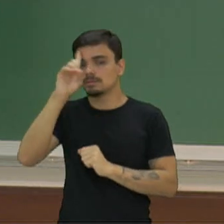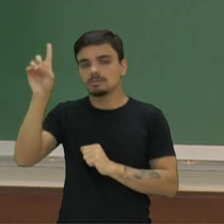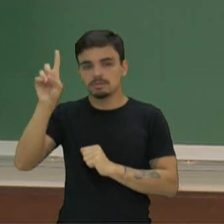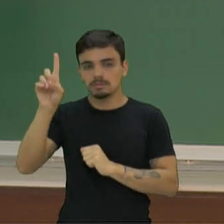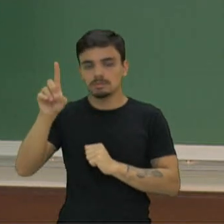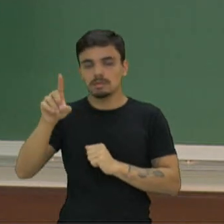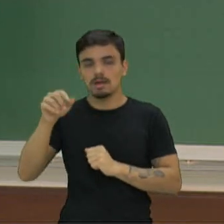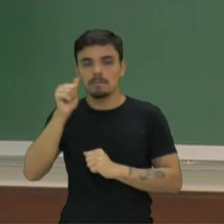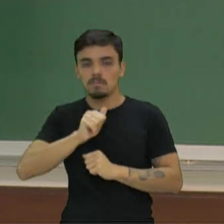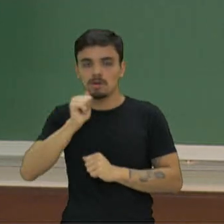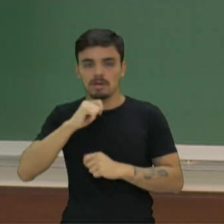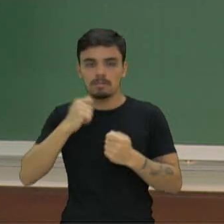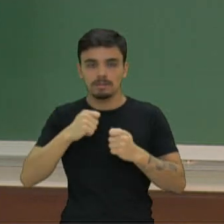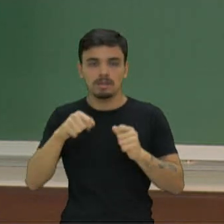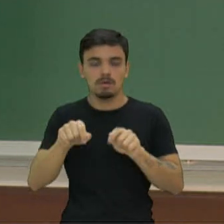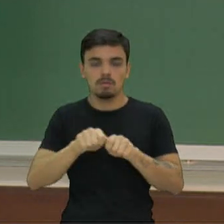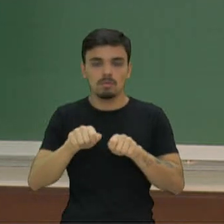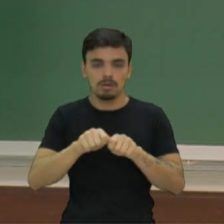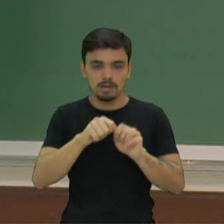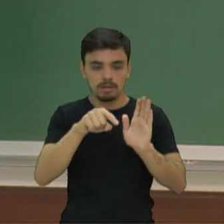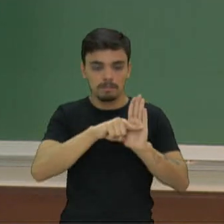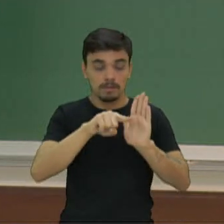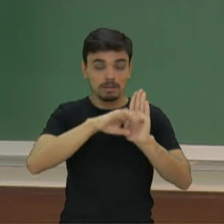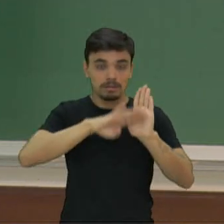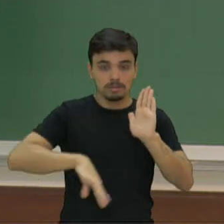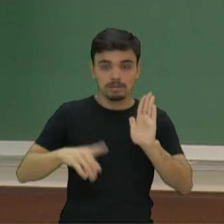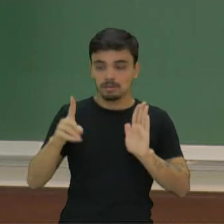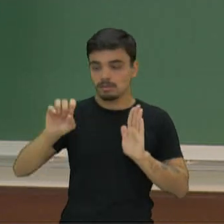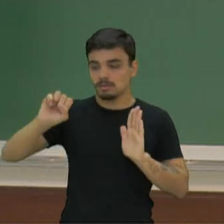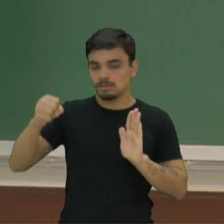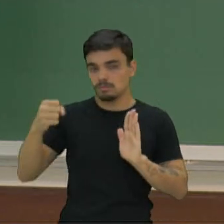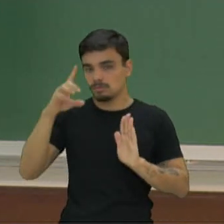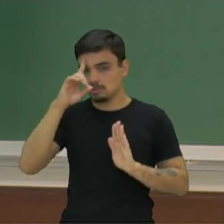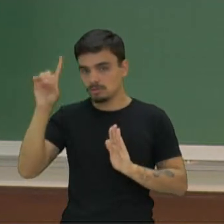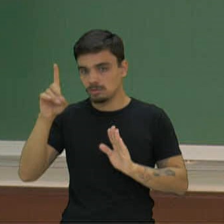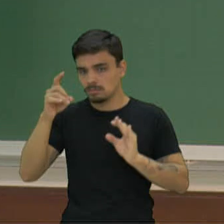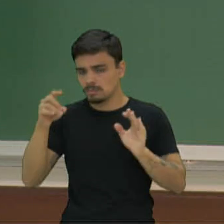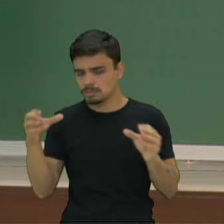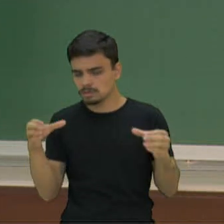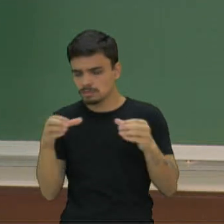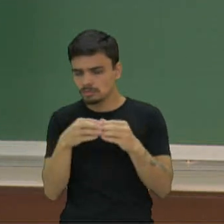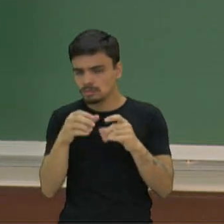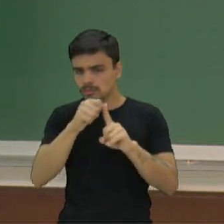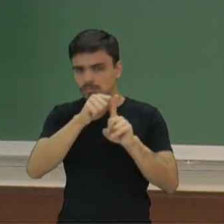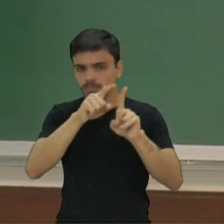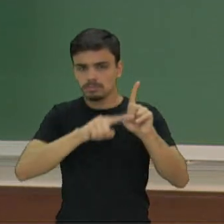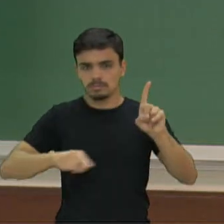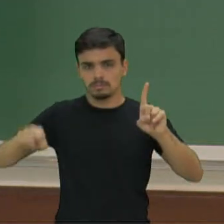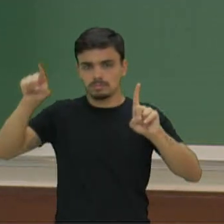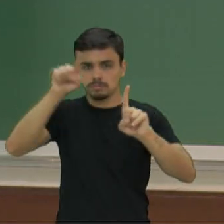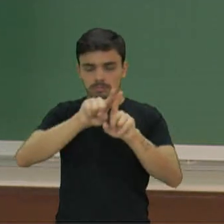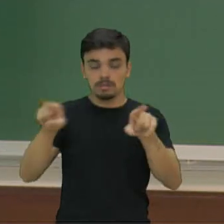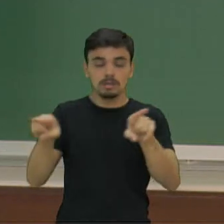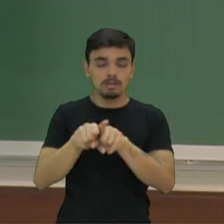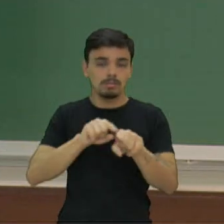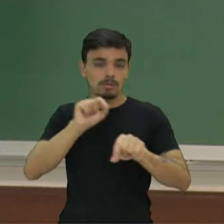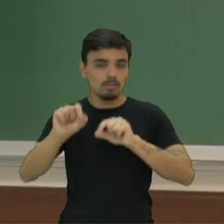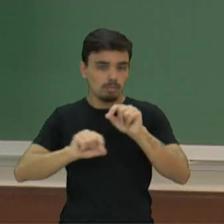ela deverá, então, subtrair 18 do ciclo mais curto que ela teve ali, e